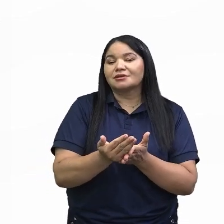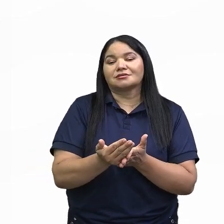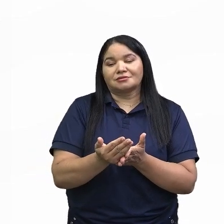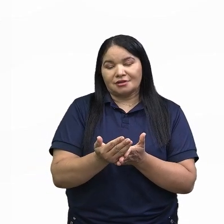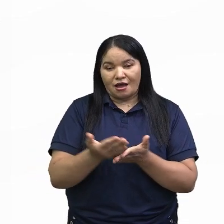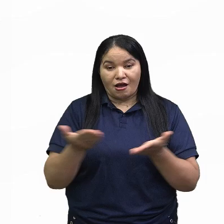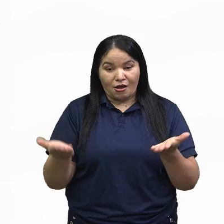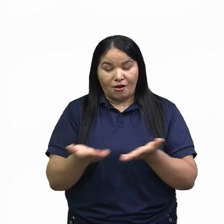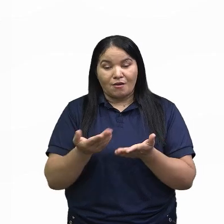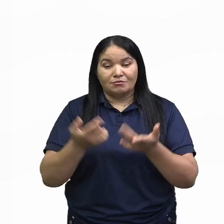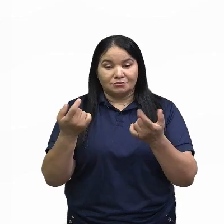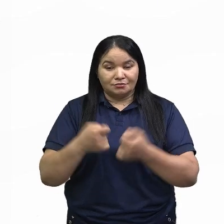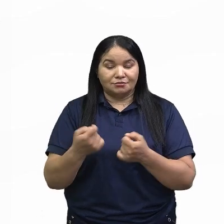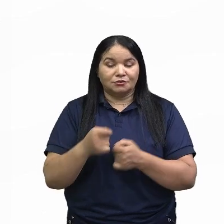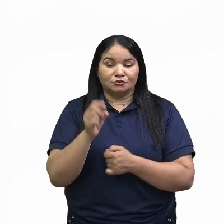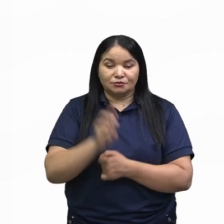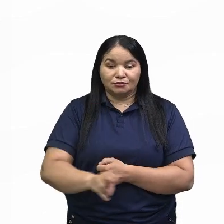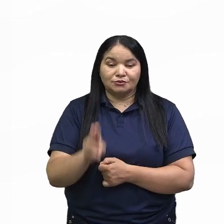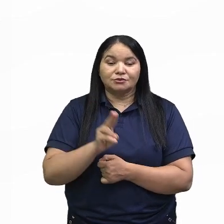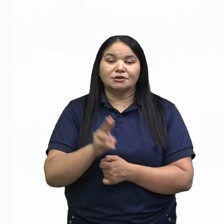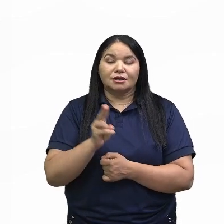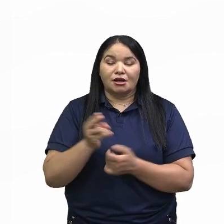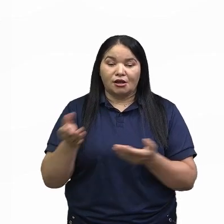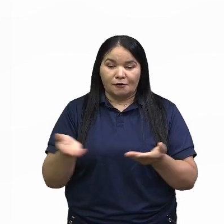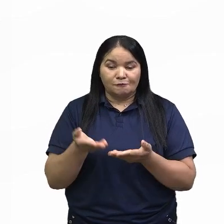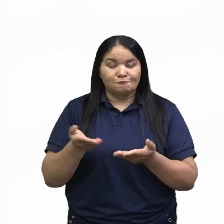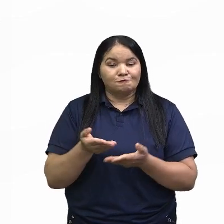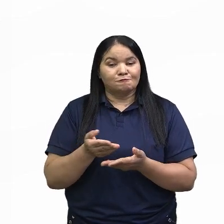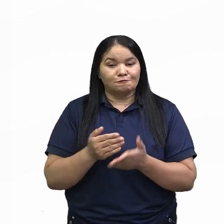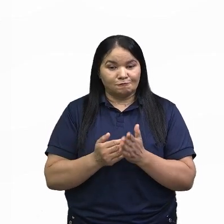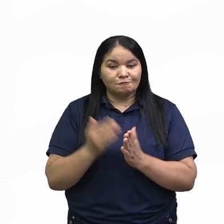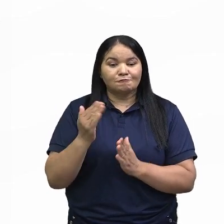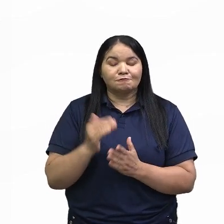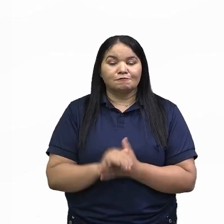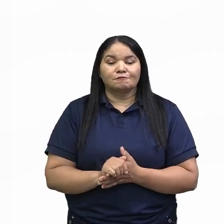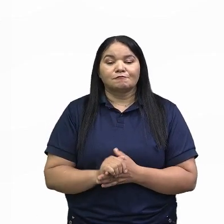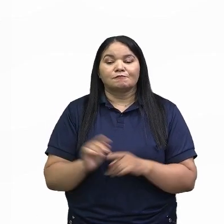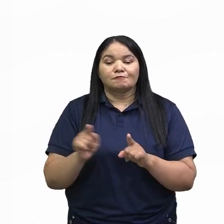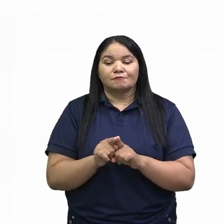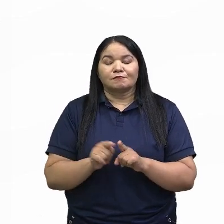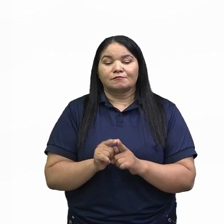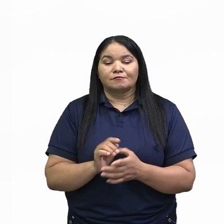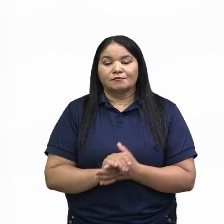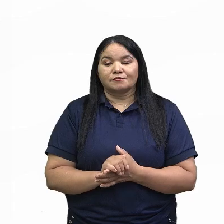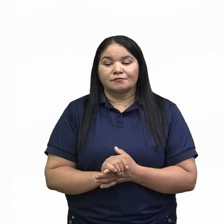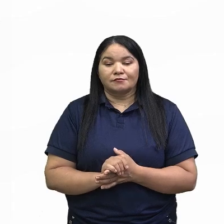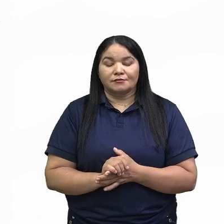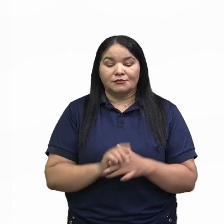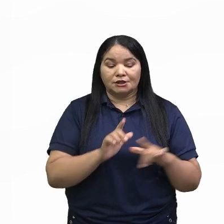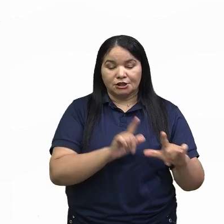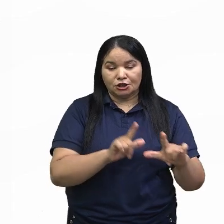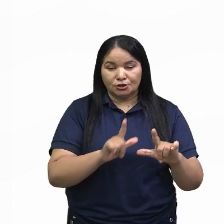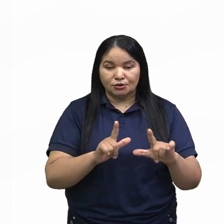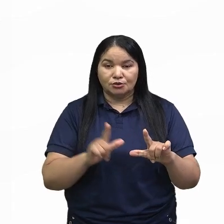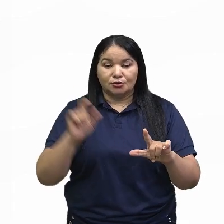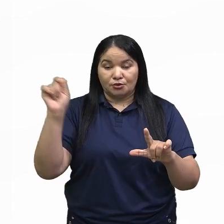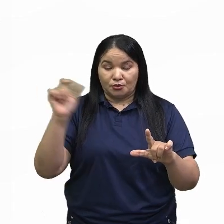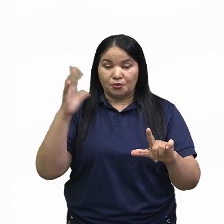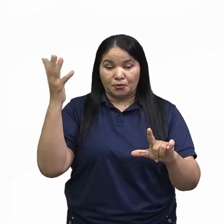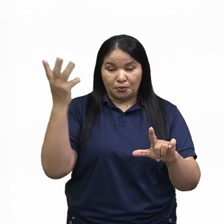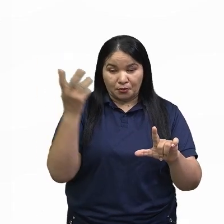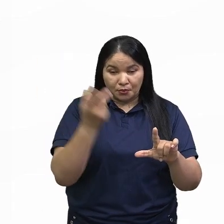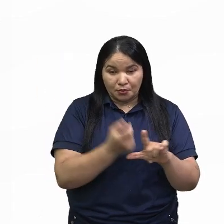mais frequência, com mais intensidade, né? E a energia solar é uma fonte que pode ser aproveitada na forma